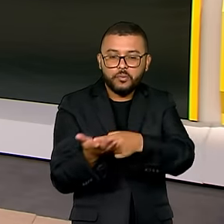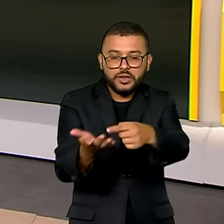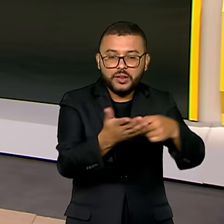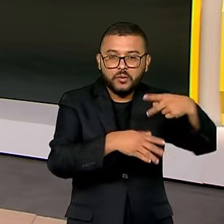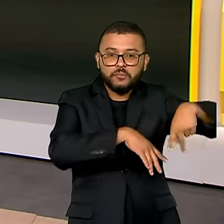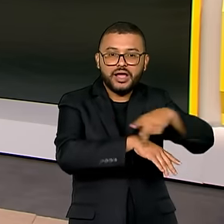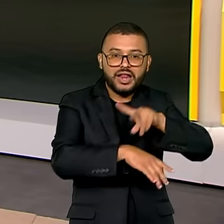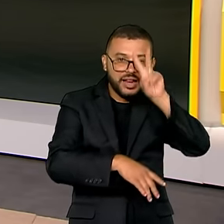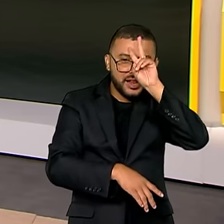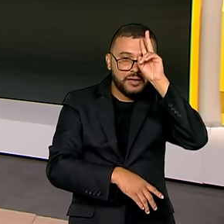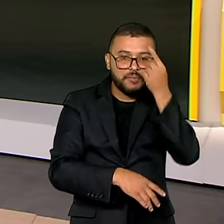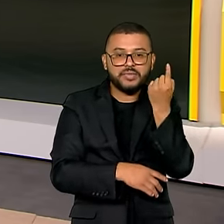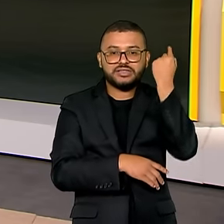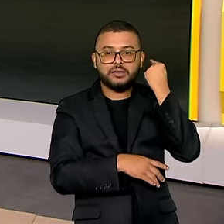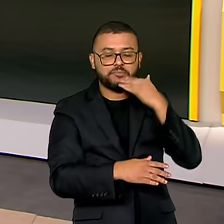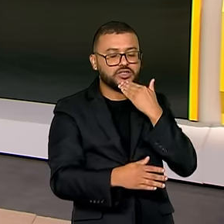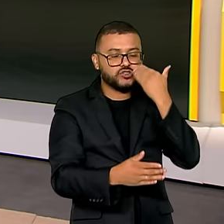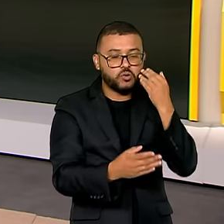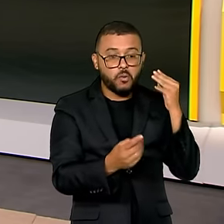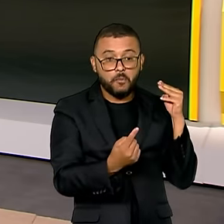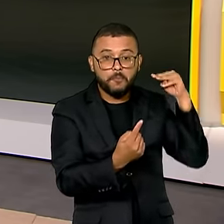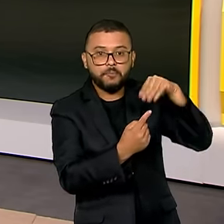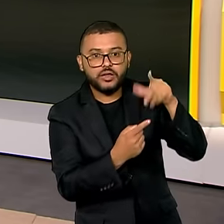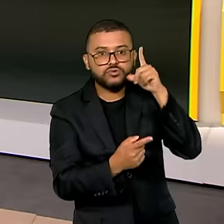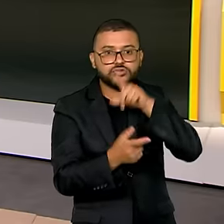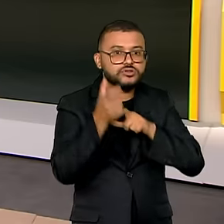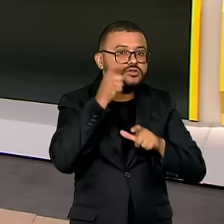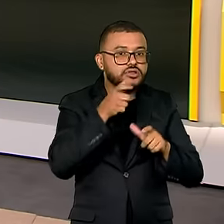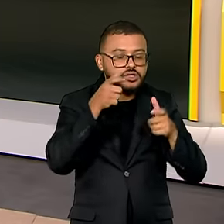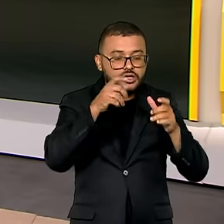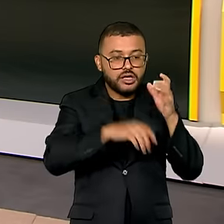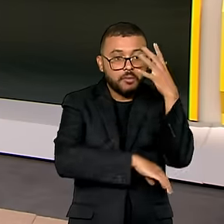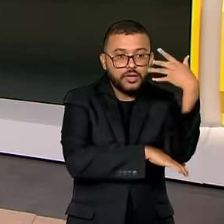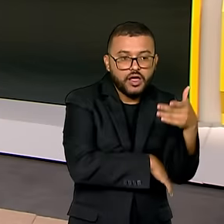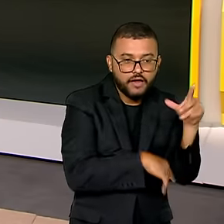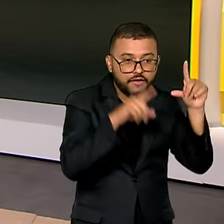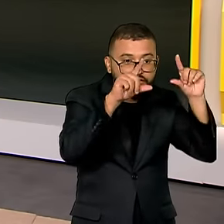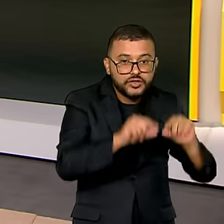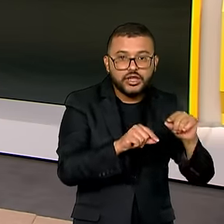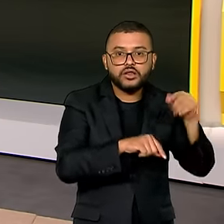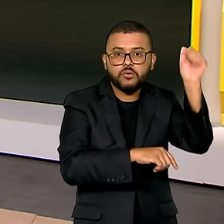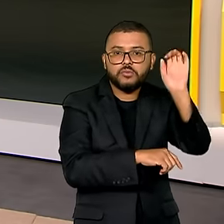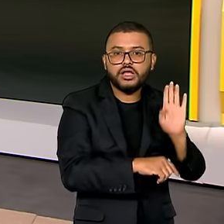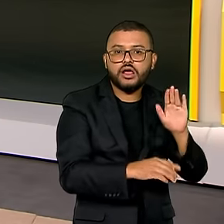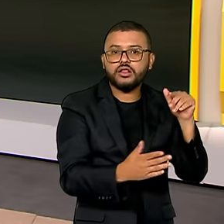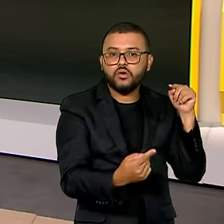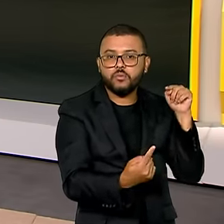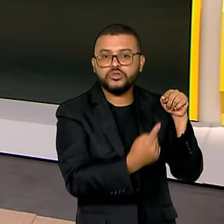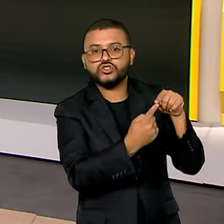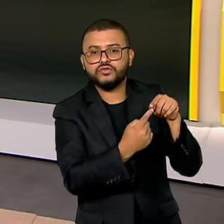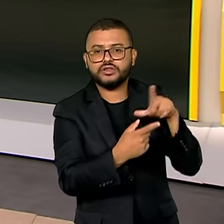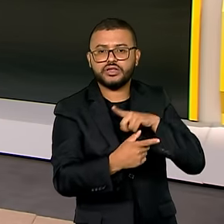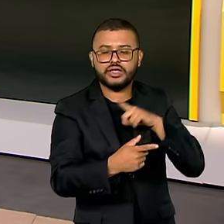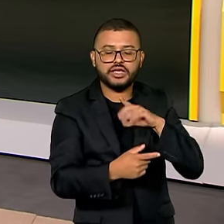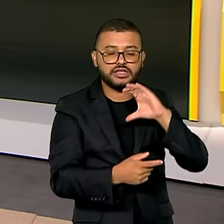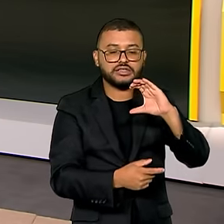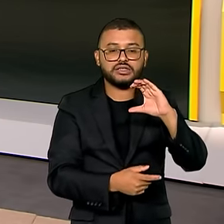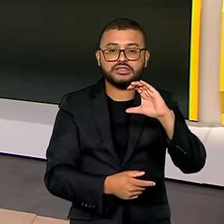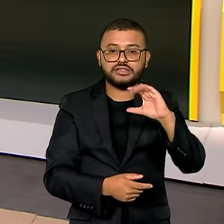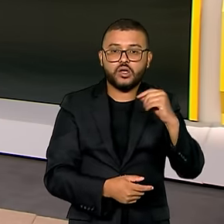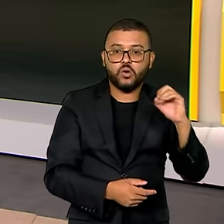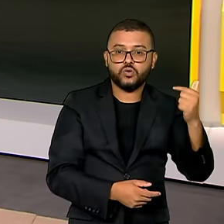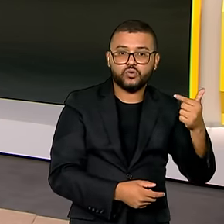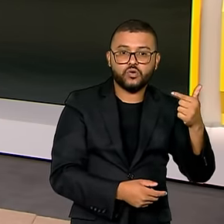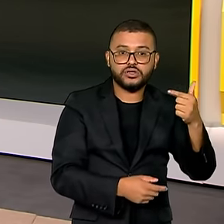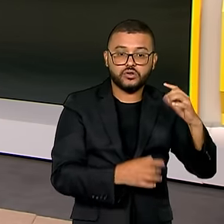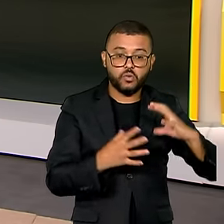países, e destacou metas ambiciosas de redução do desmatamento pelo Brasil, além de ações de descarbonização